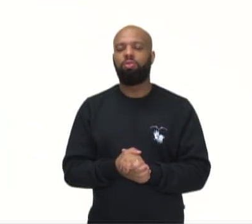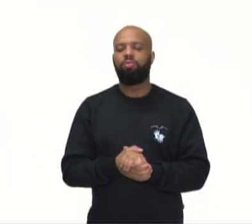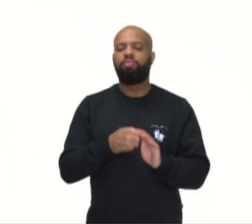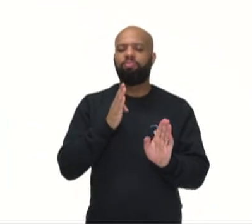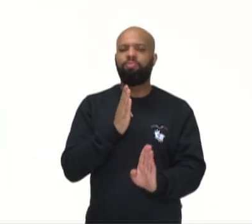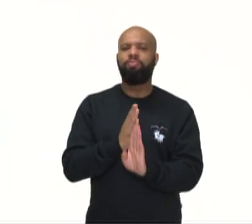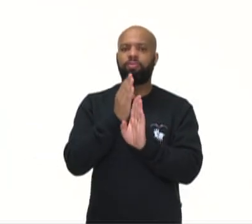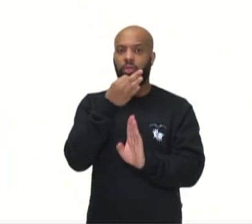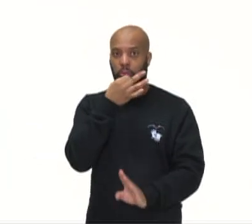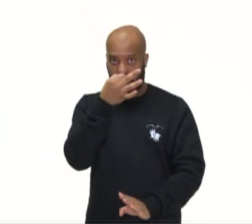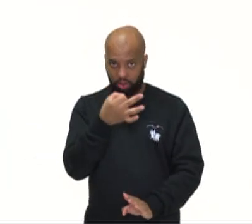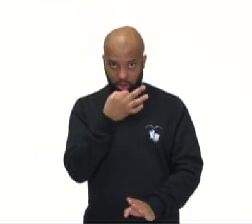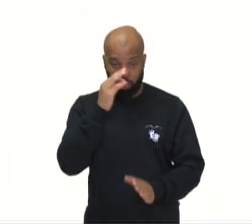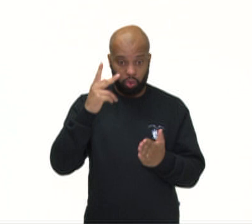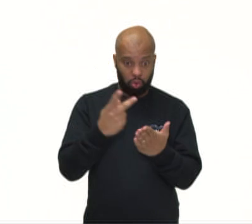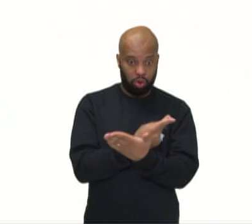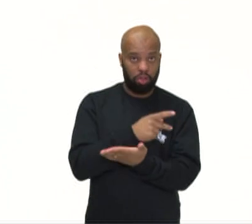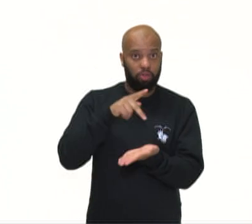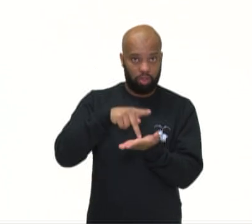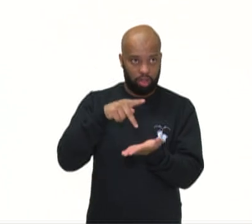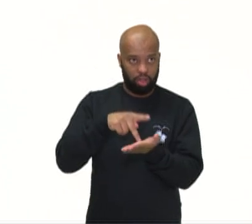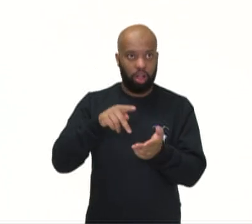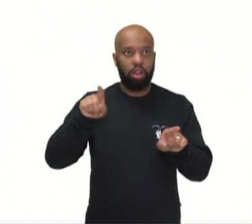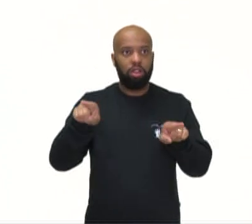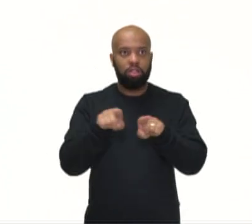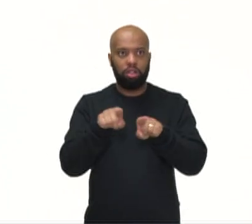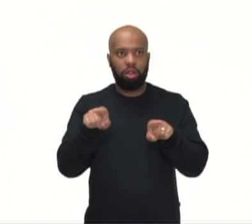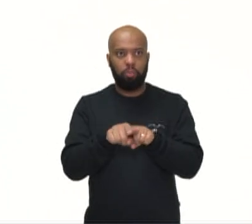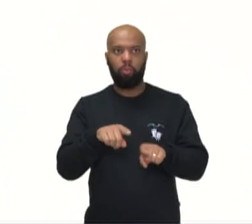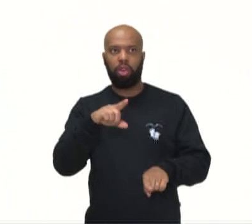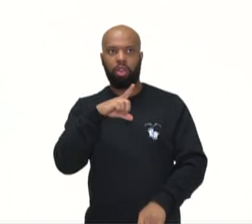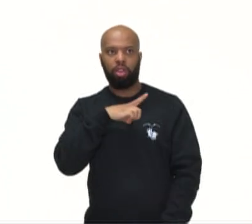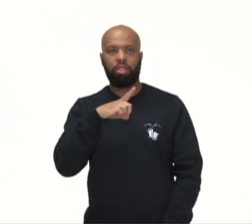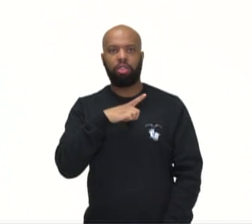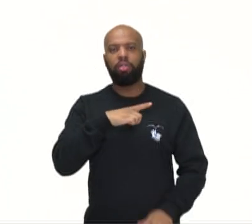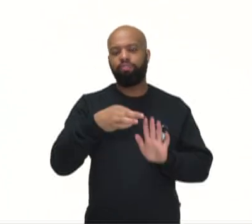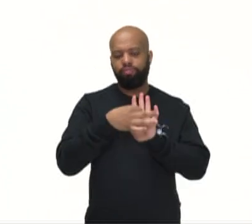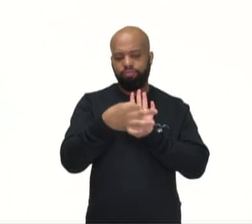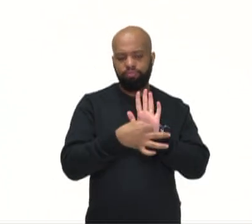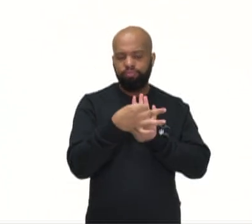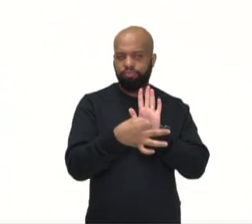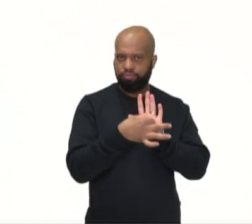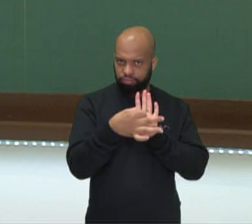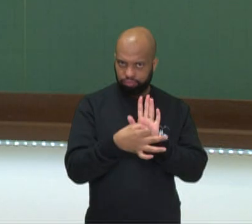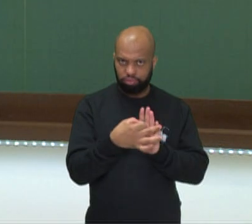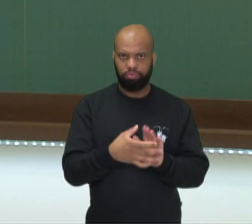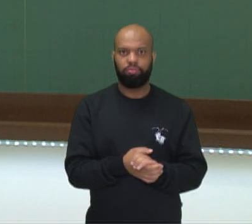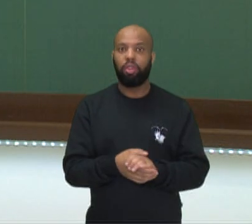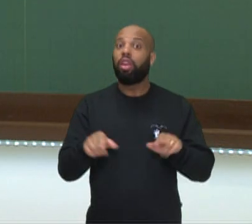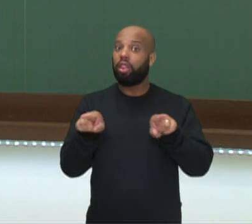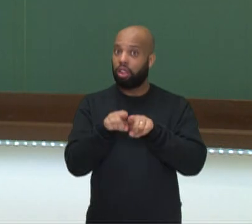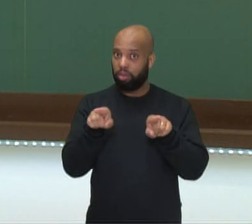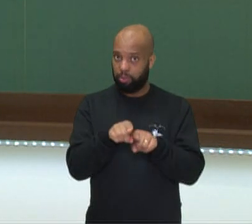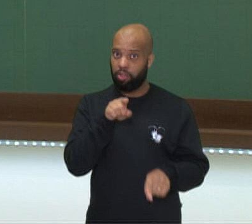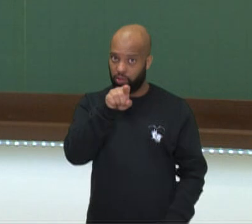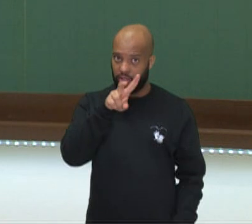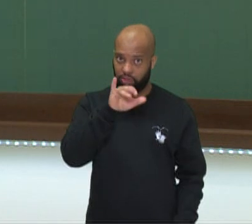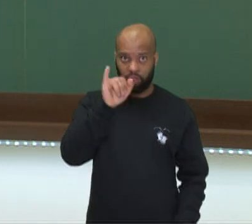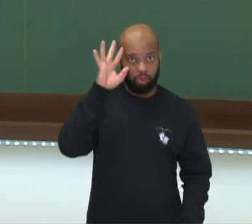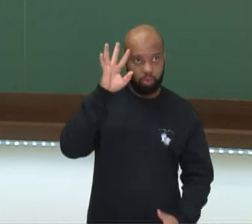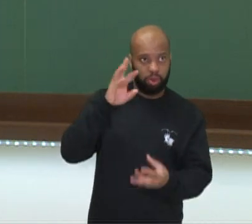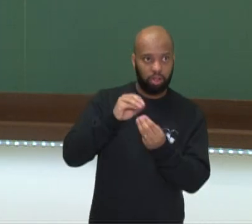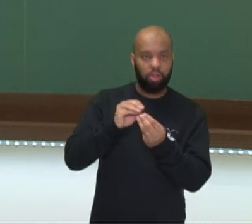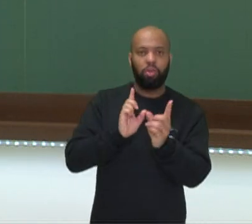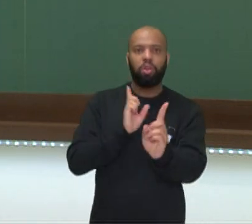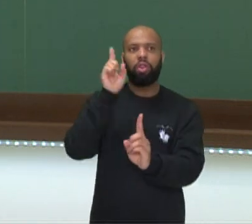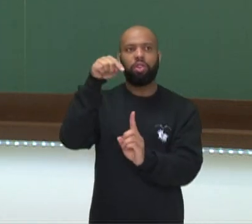e argumentação na carta do leitor, compreender o objetivo da carta do leitor. Então,